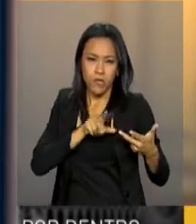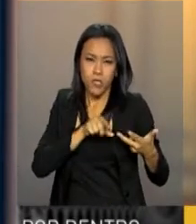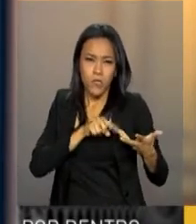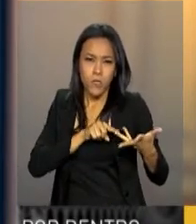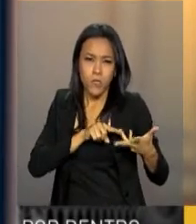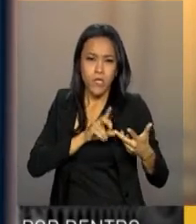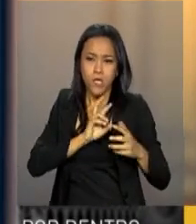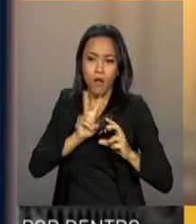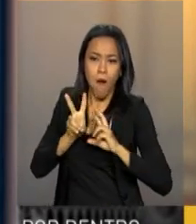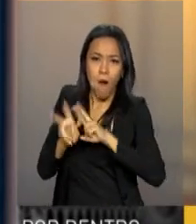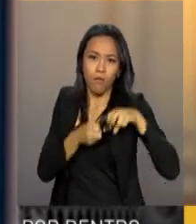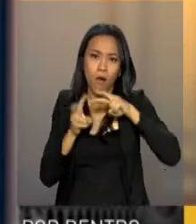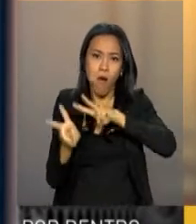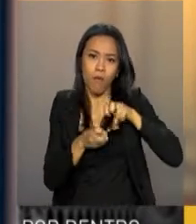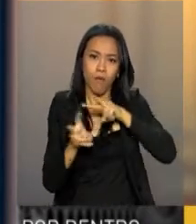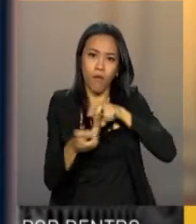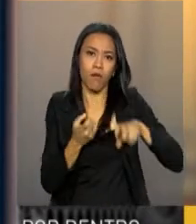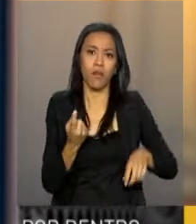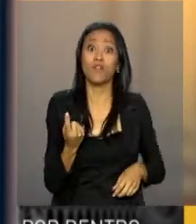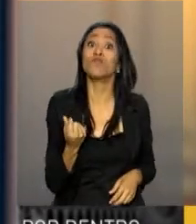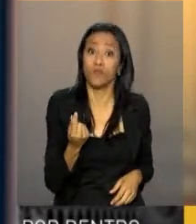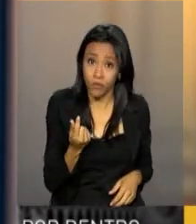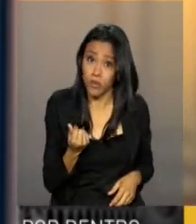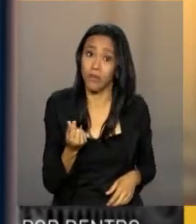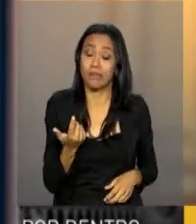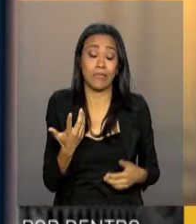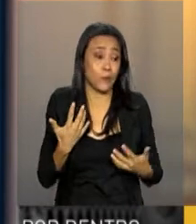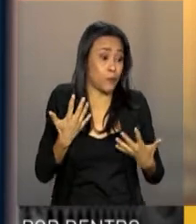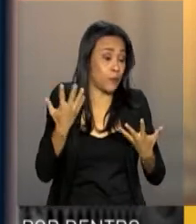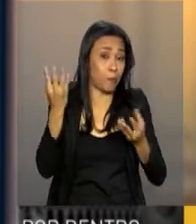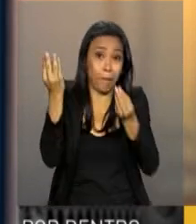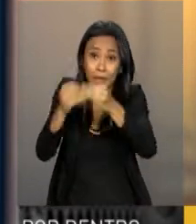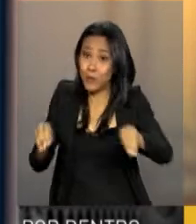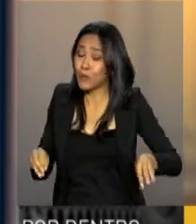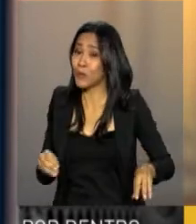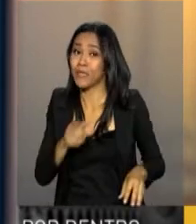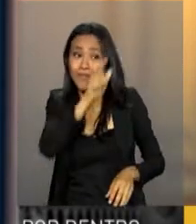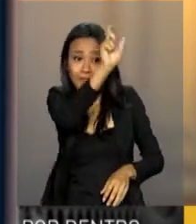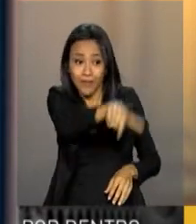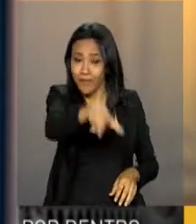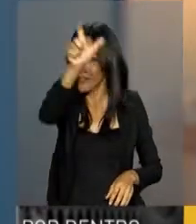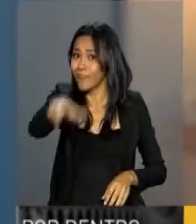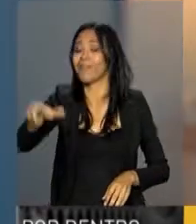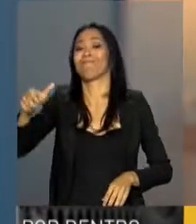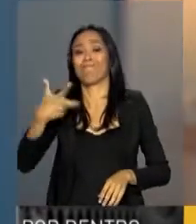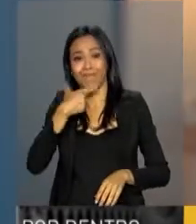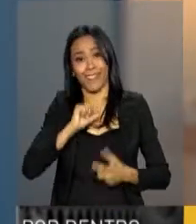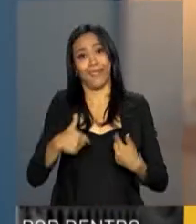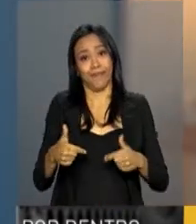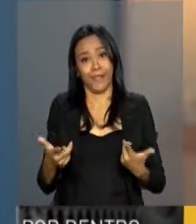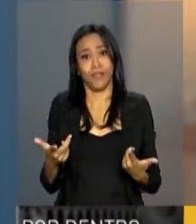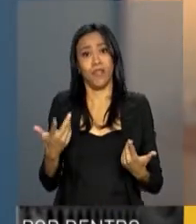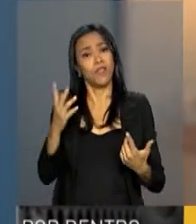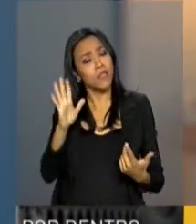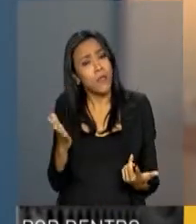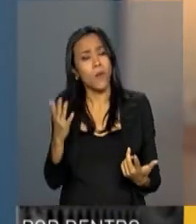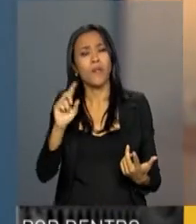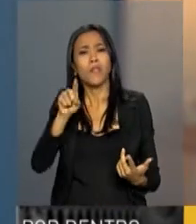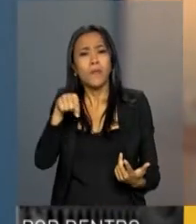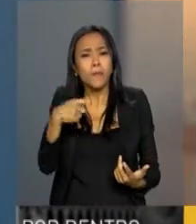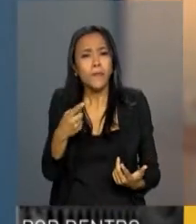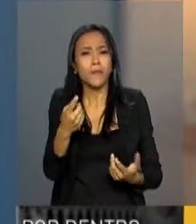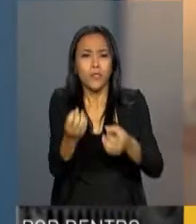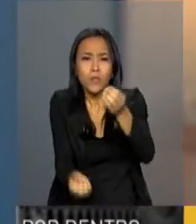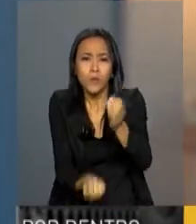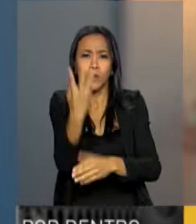fraudavam esses recursos, trazendo enormes prejuízos ao trabalhador. A partir da implementação